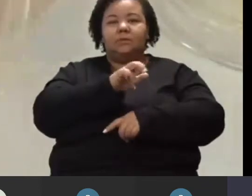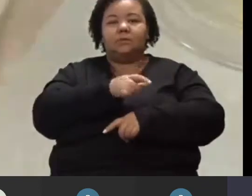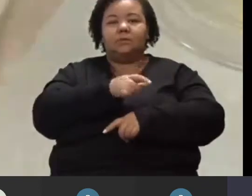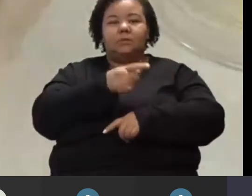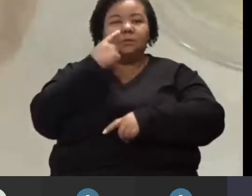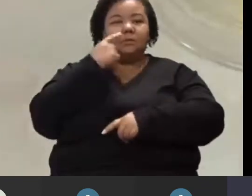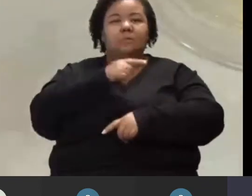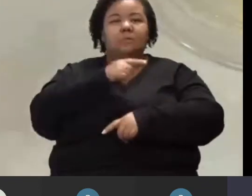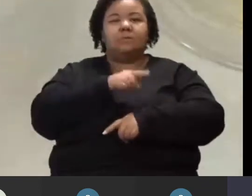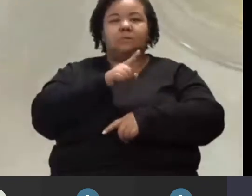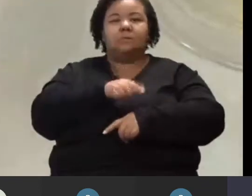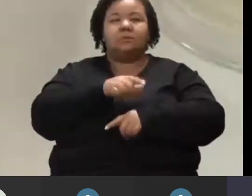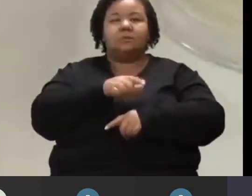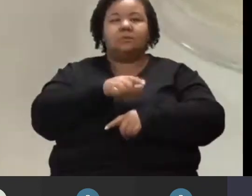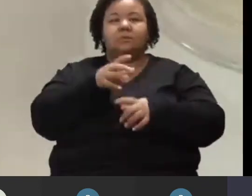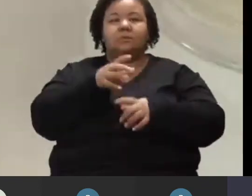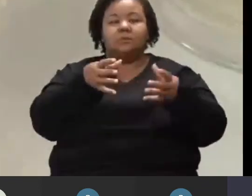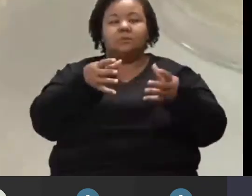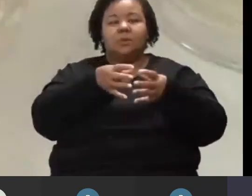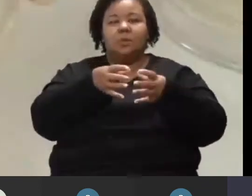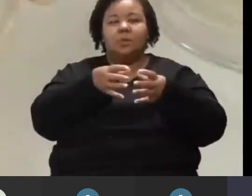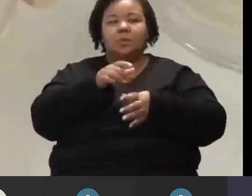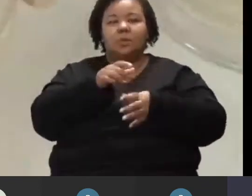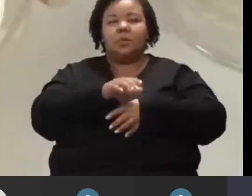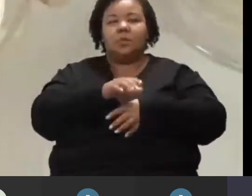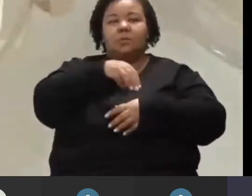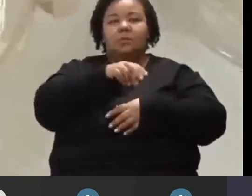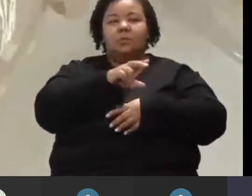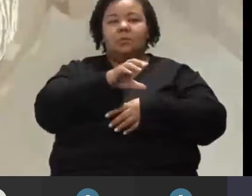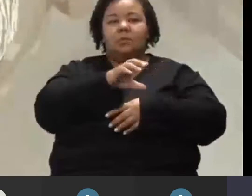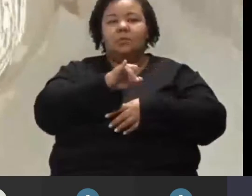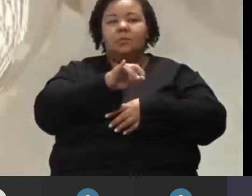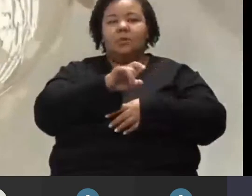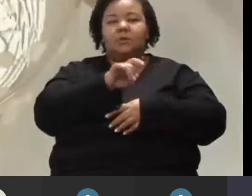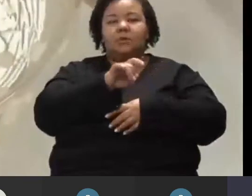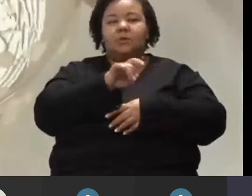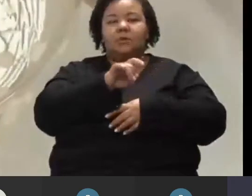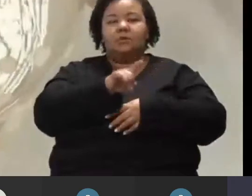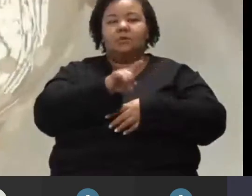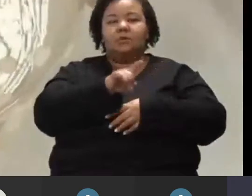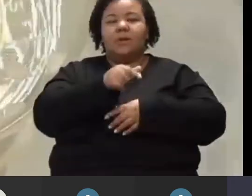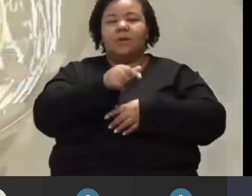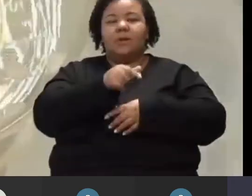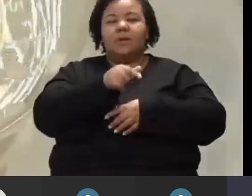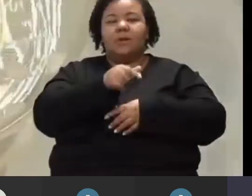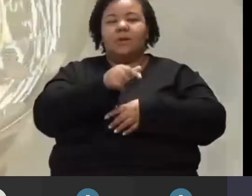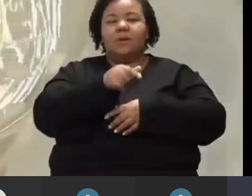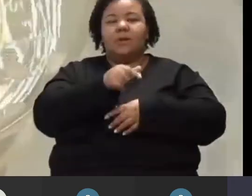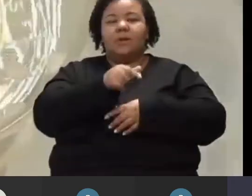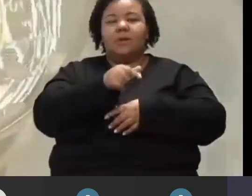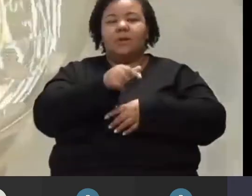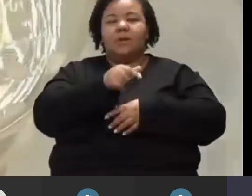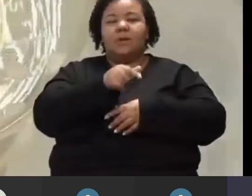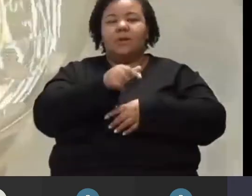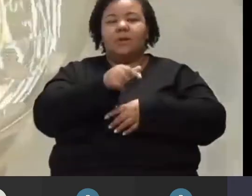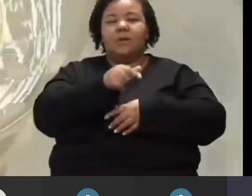aspecto da colônia, ela é uma colônia mucoide, então ela tem um aspecto meio úmido. Ela tem essa forma